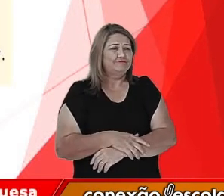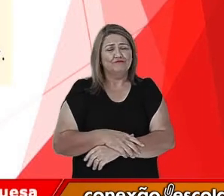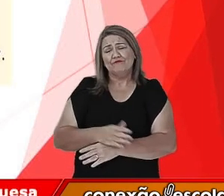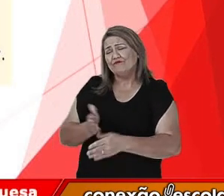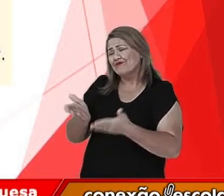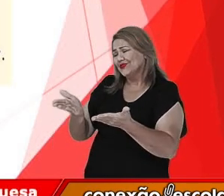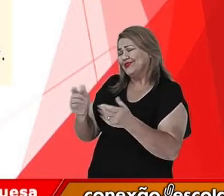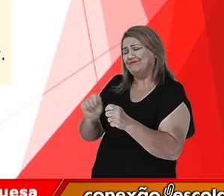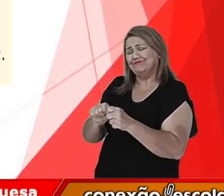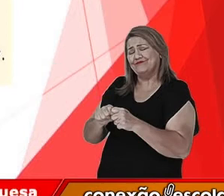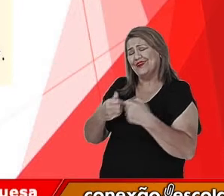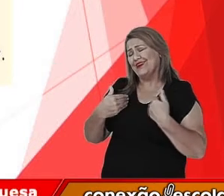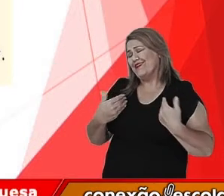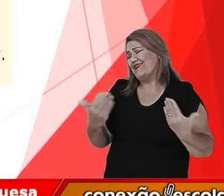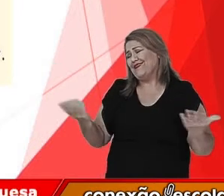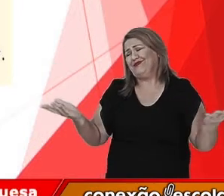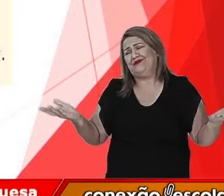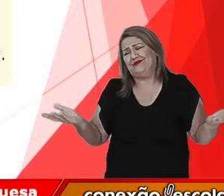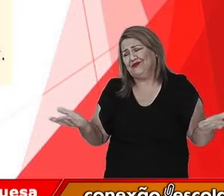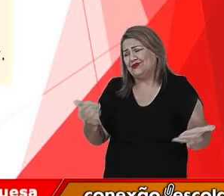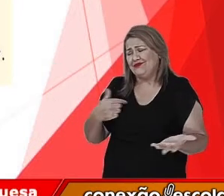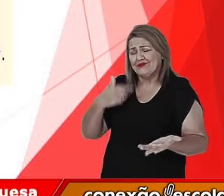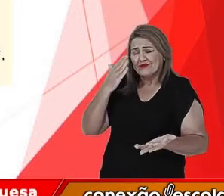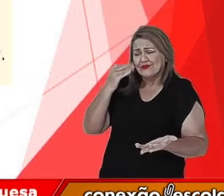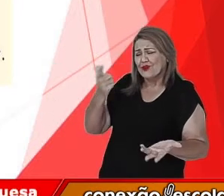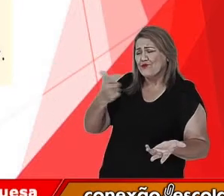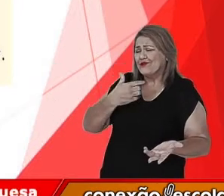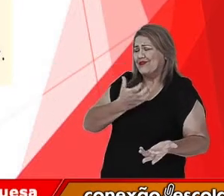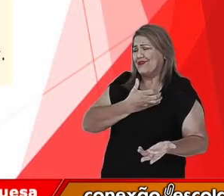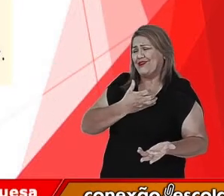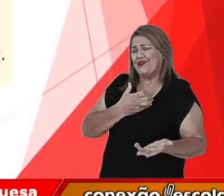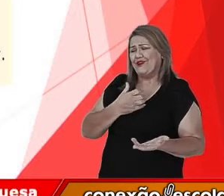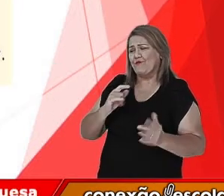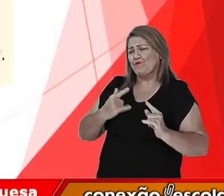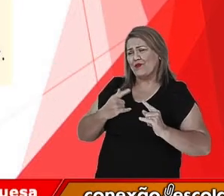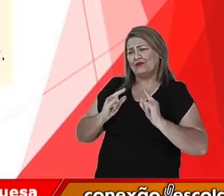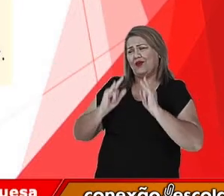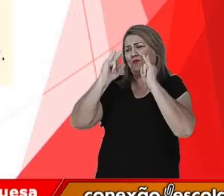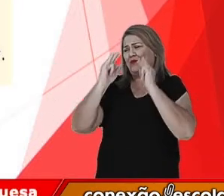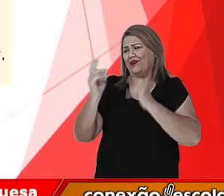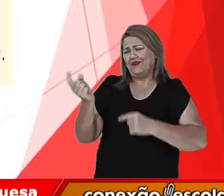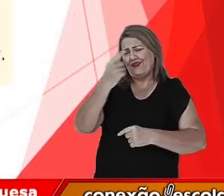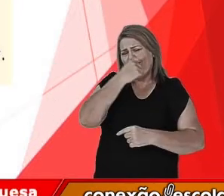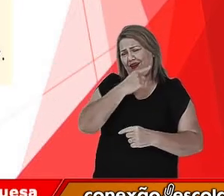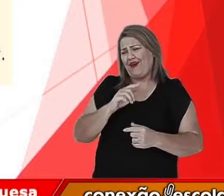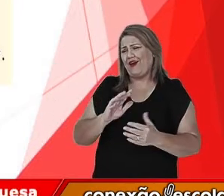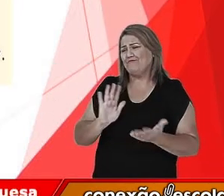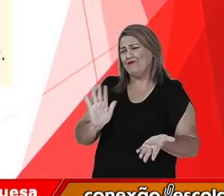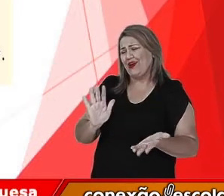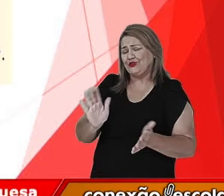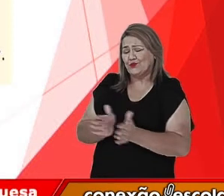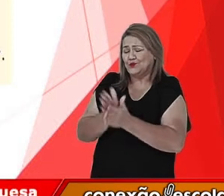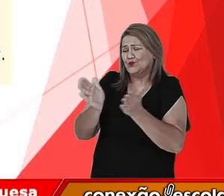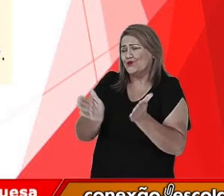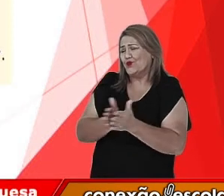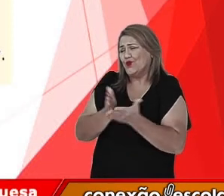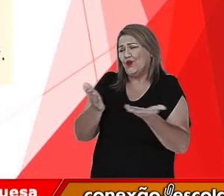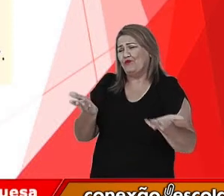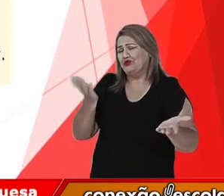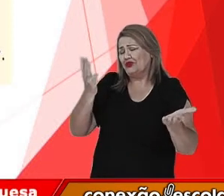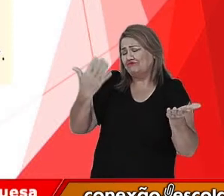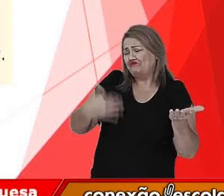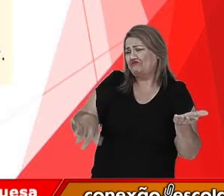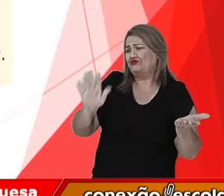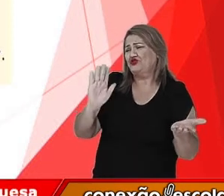assim comigo. Você sabe que eu gostaria era de te levar ao meu apartamento, mas fiquei mais pobre ainda, como se isso fosse